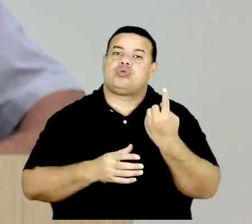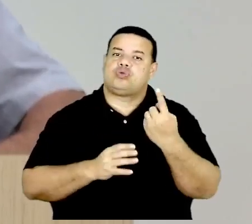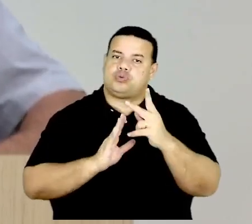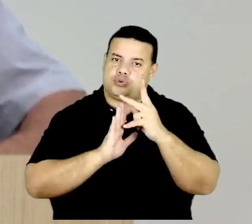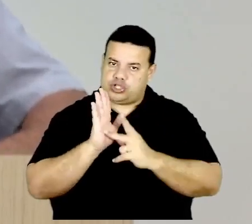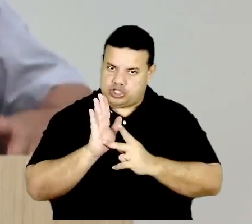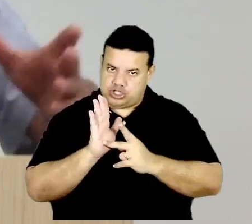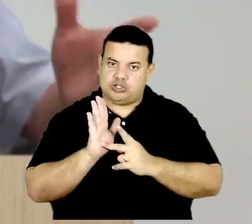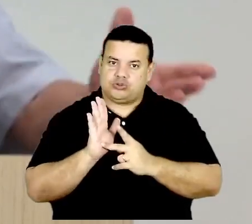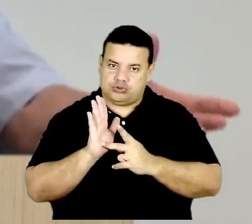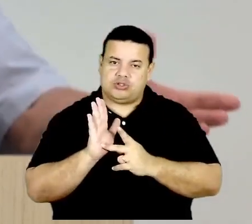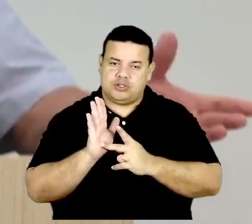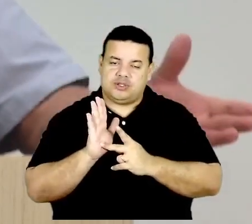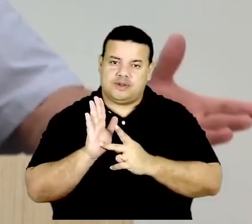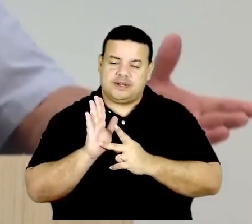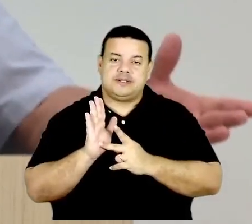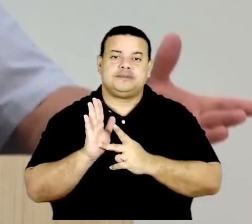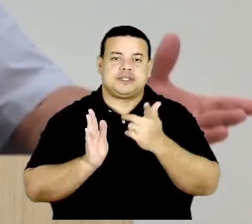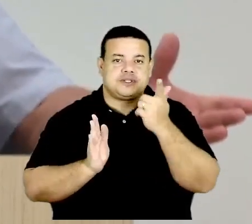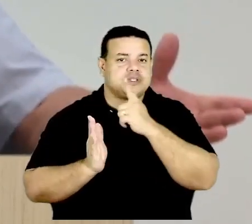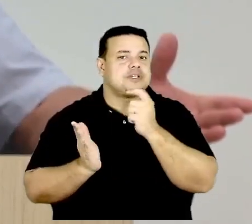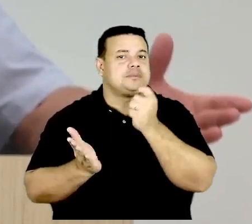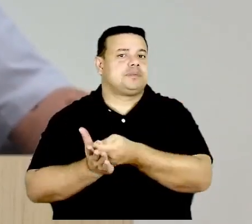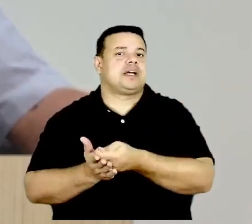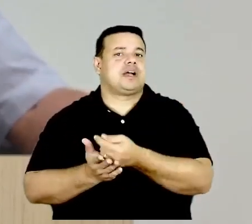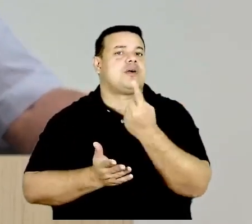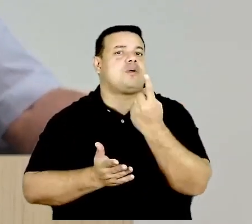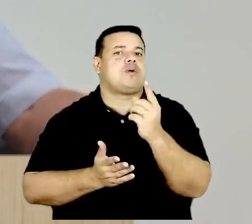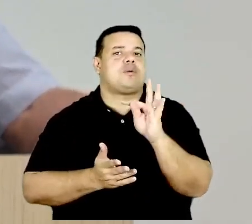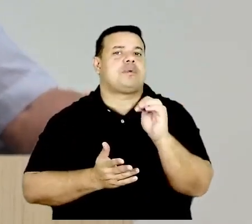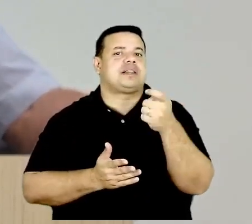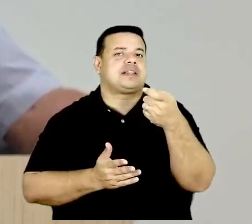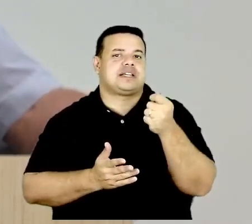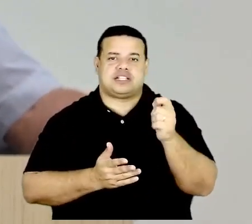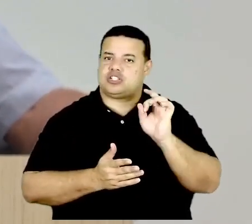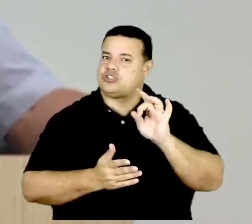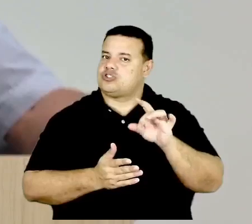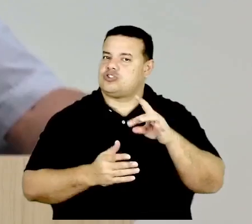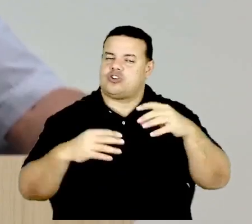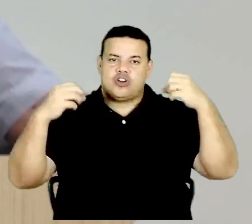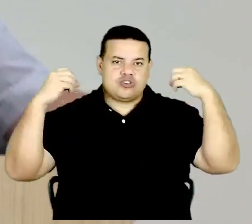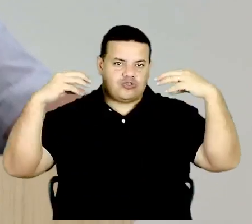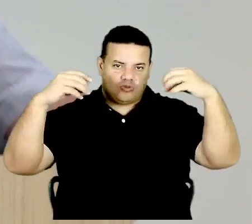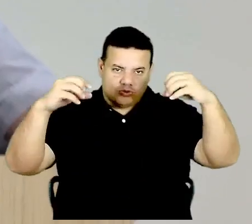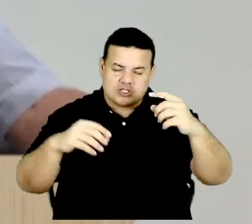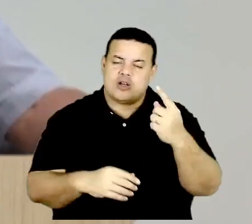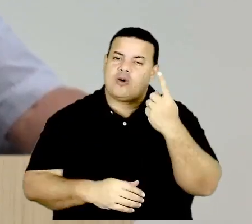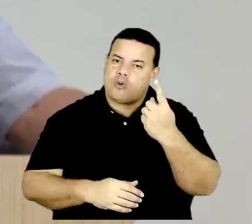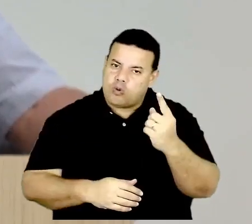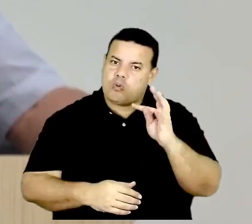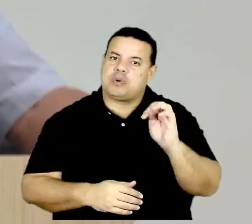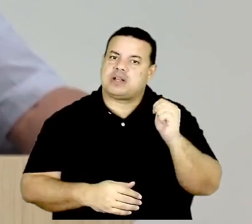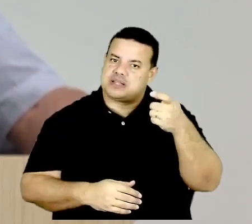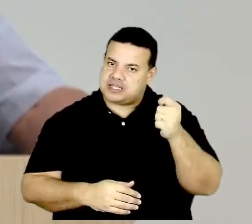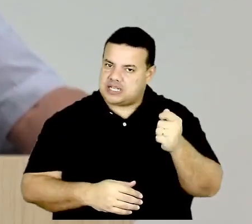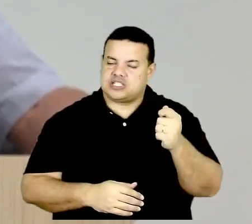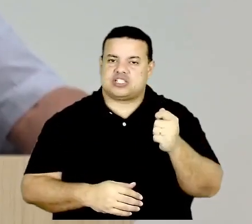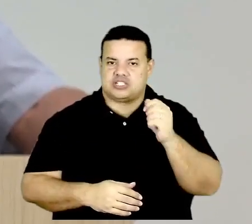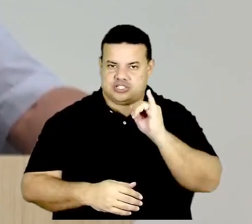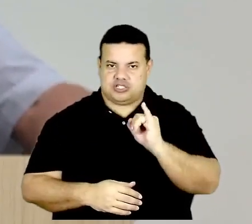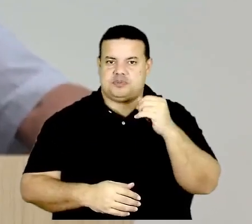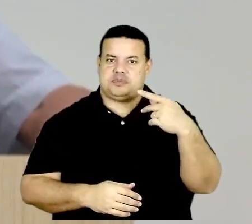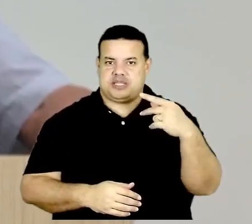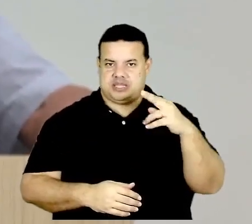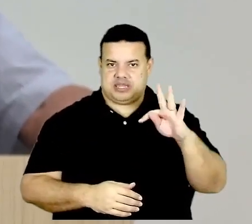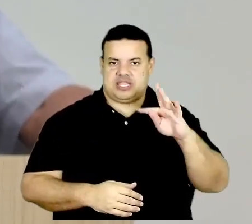nesse sentido, que ele vai pagar uma taxa de iluminação pública, e vai pagar também uma taxa de IPTU. Mas acontece o